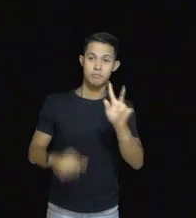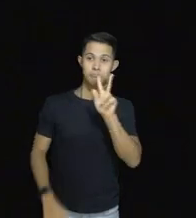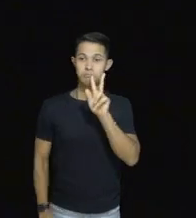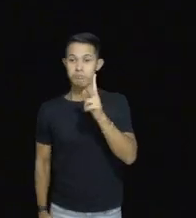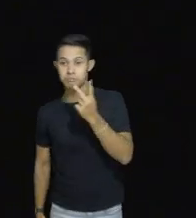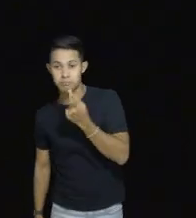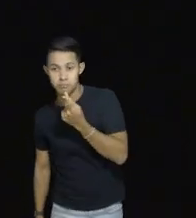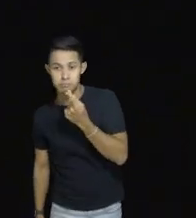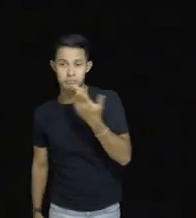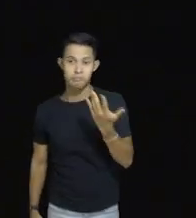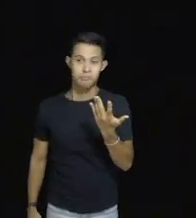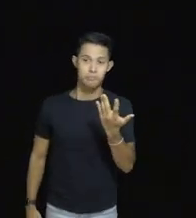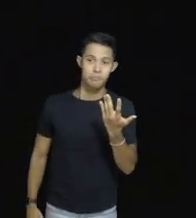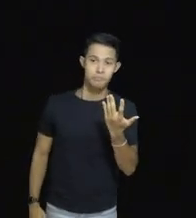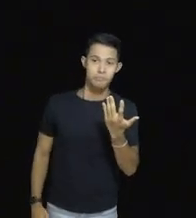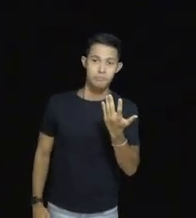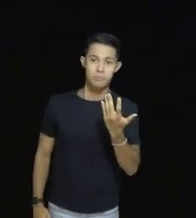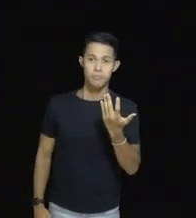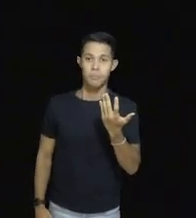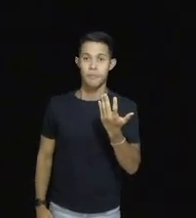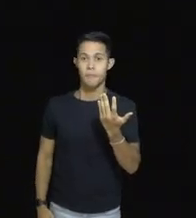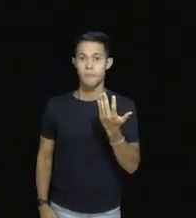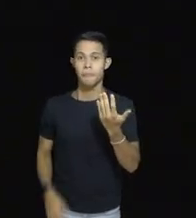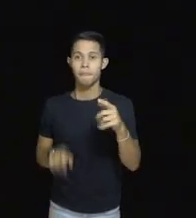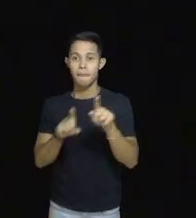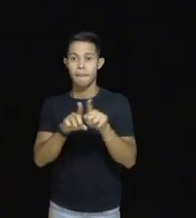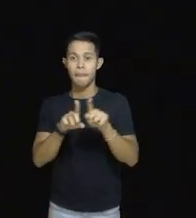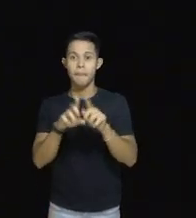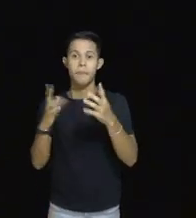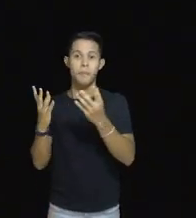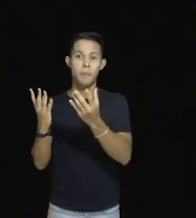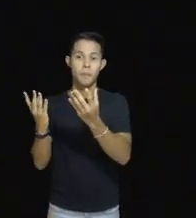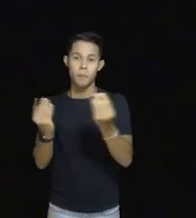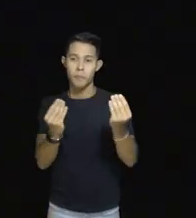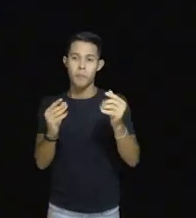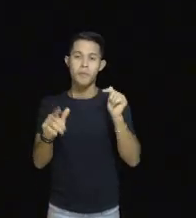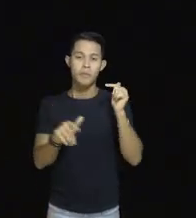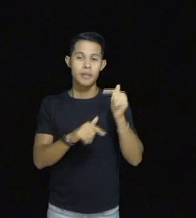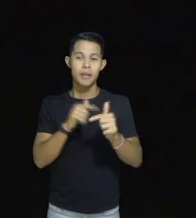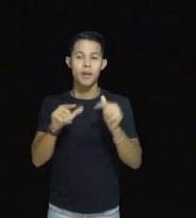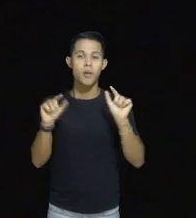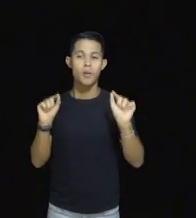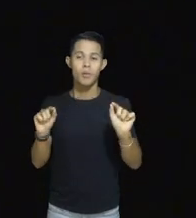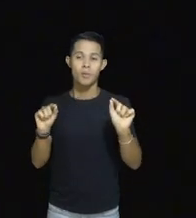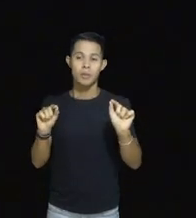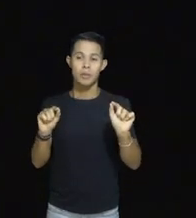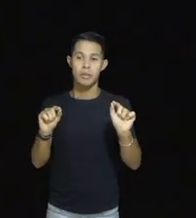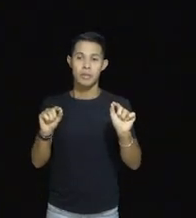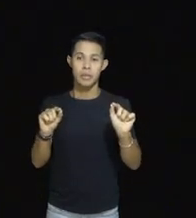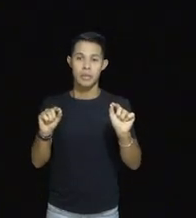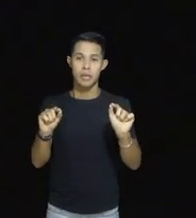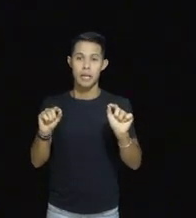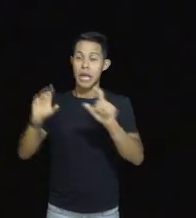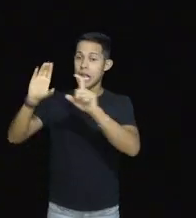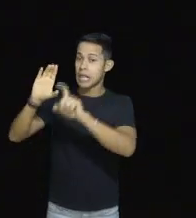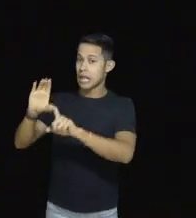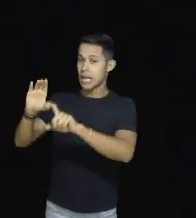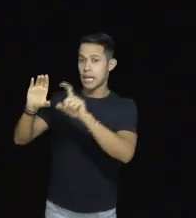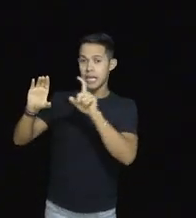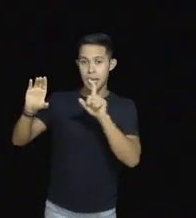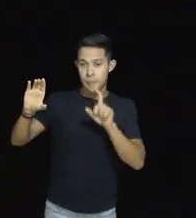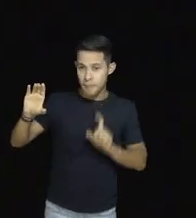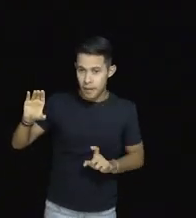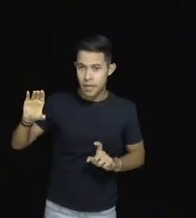ou acho que eventos assim trabalham bastante essas questões, é que independe de diagnóstico para que a